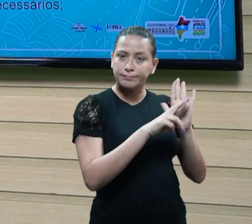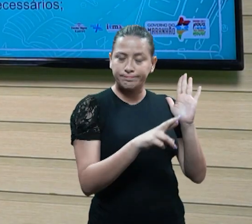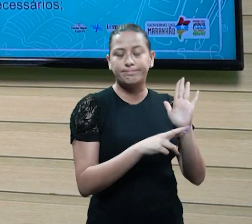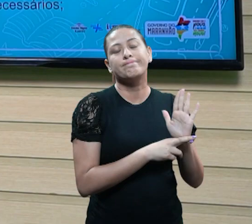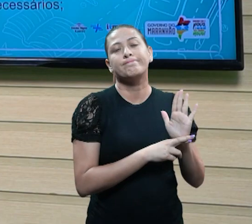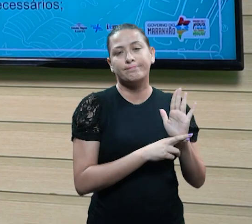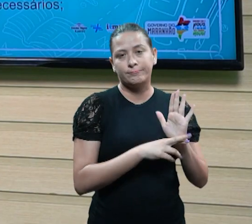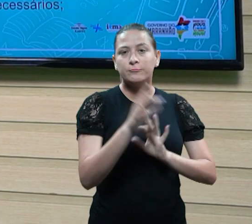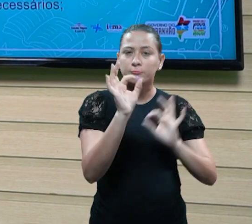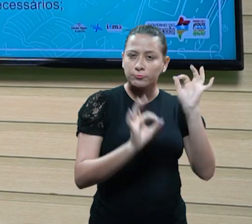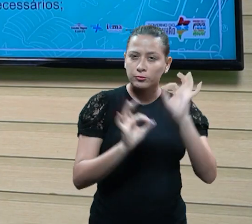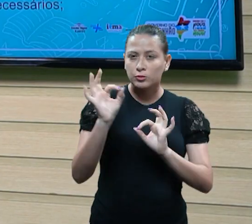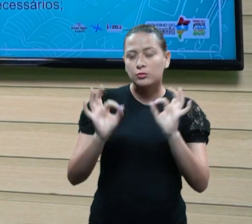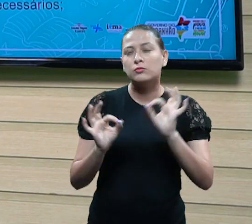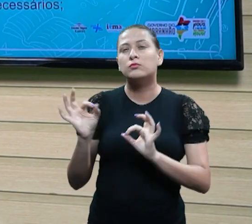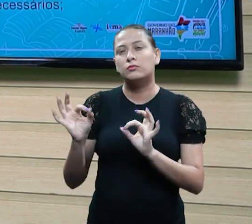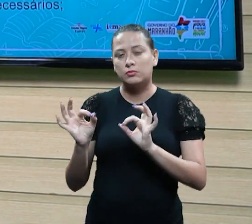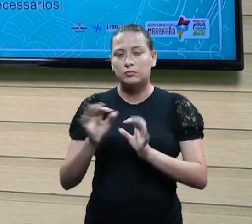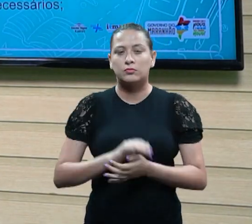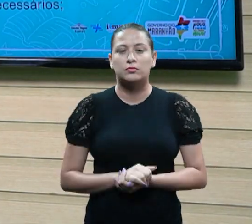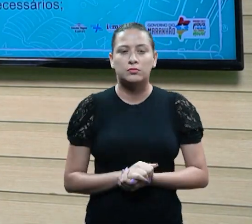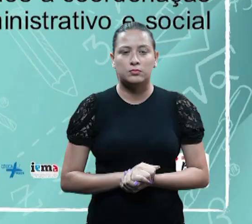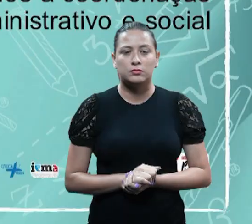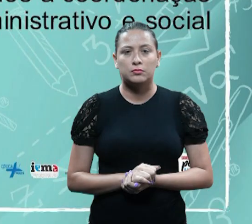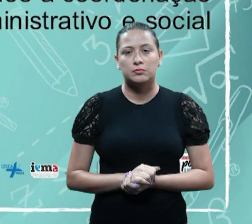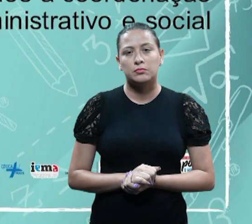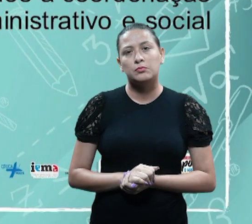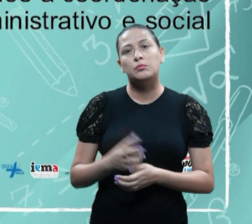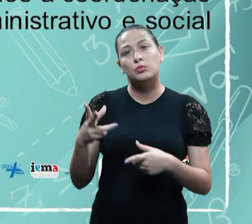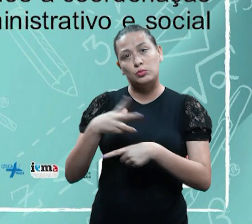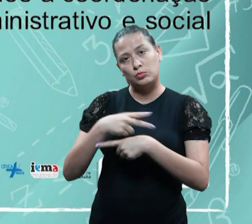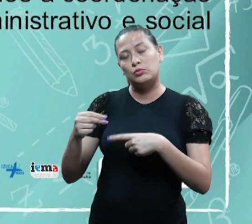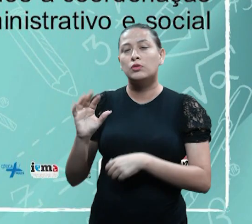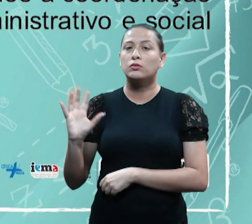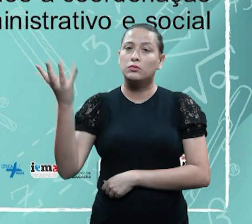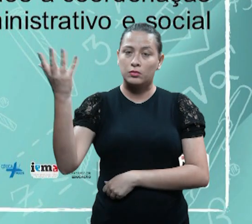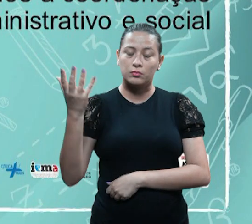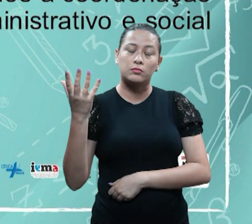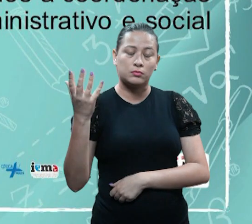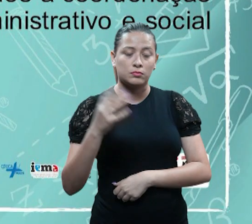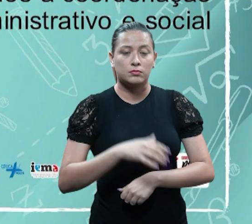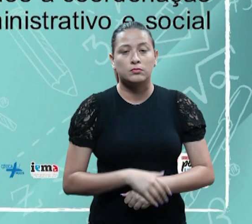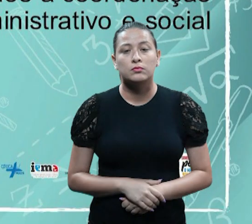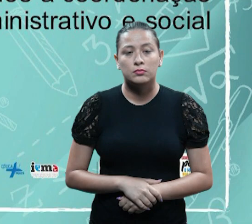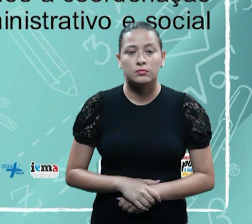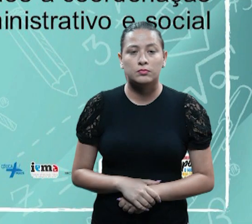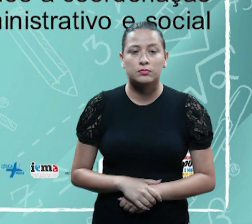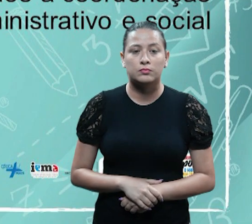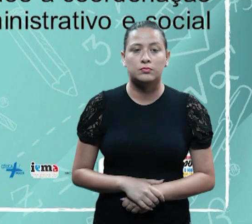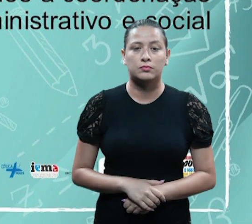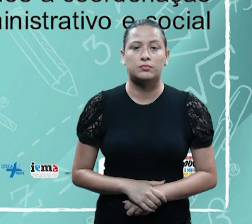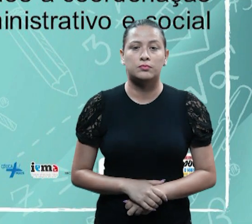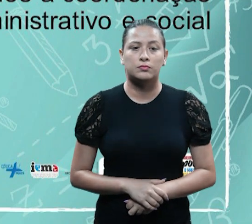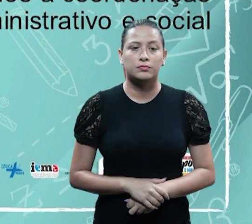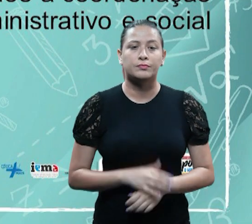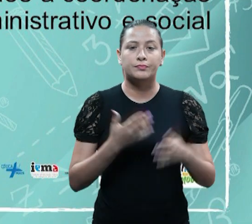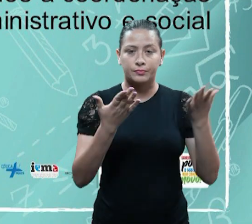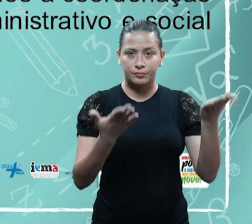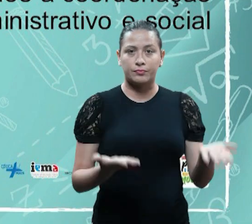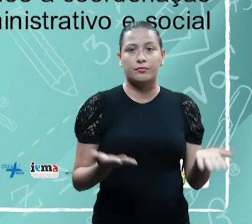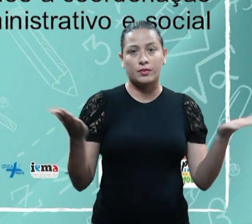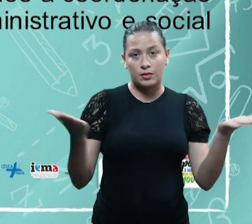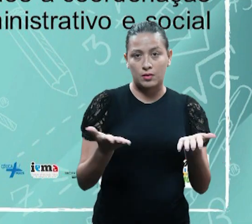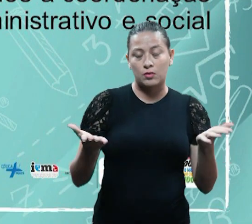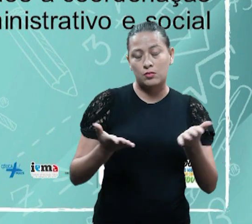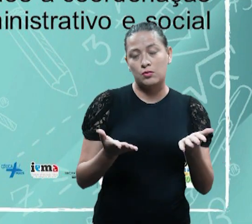vou traçar para a obtenção do sucesso do meu evento. Então, a concepção, né, a gente já viu e a gente vai entrar agora